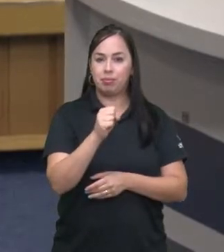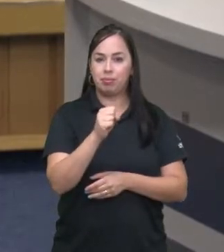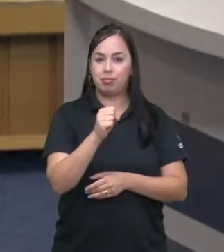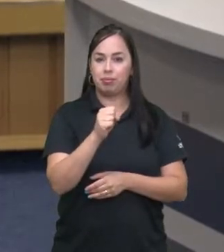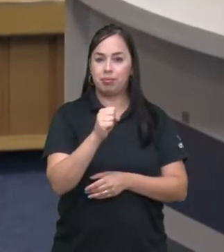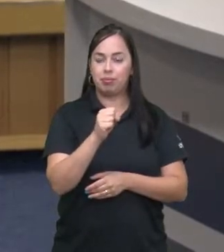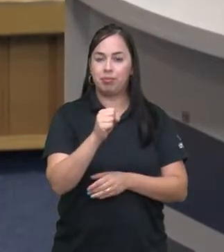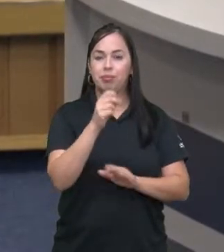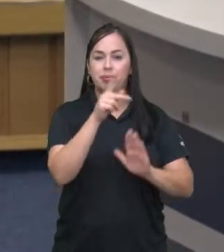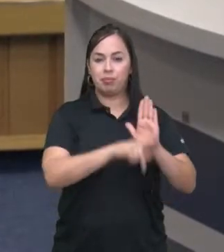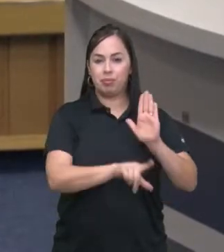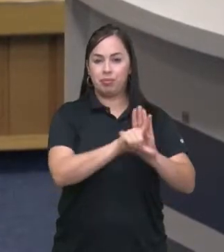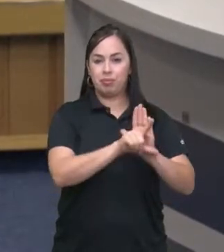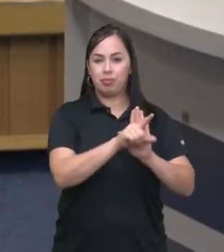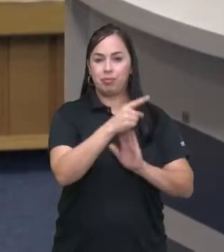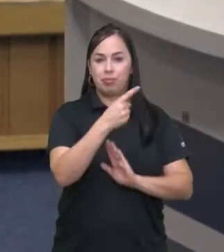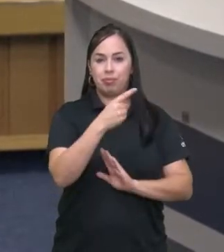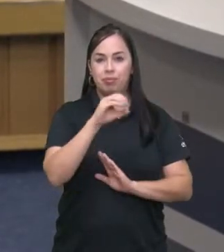3823/2022, projeto de lei número